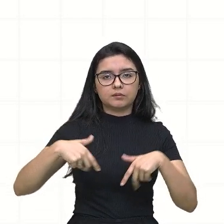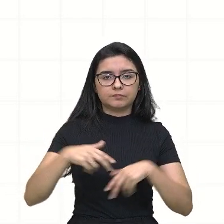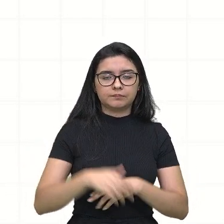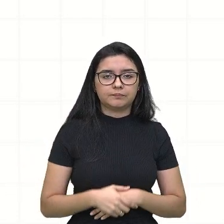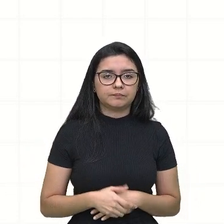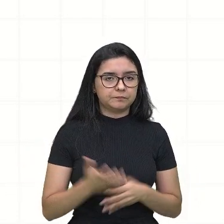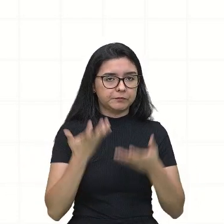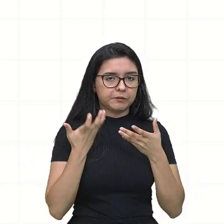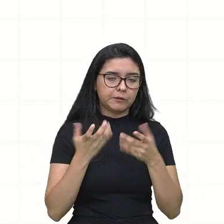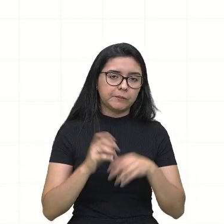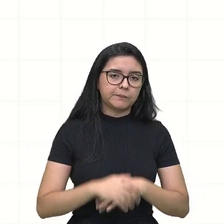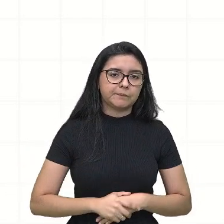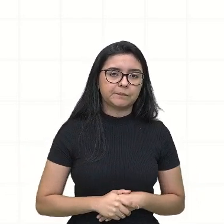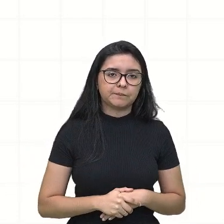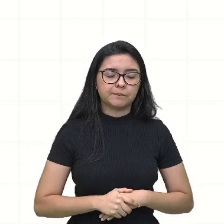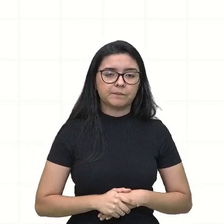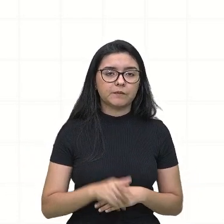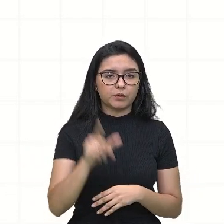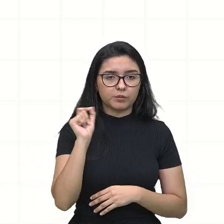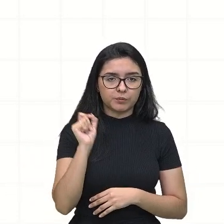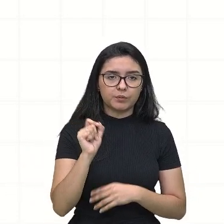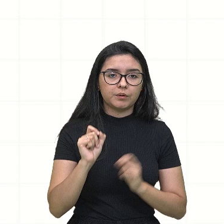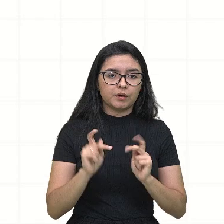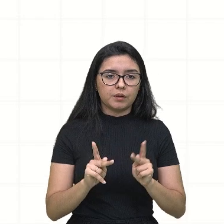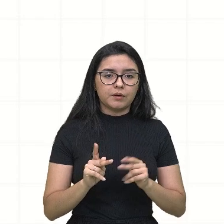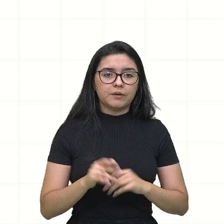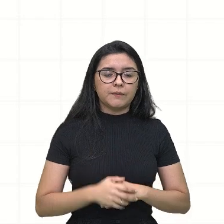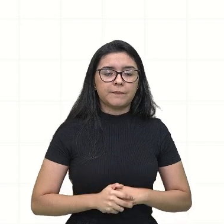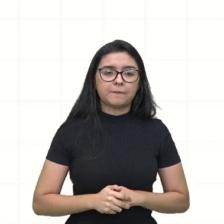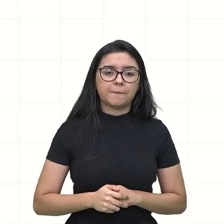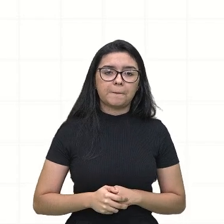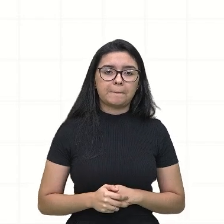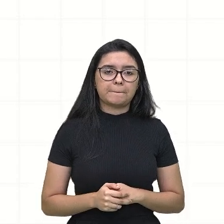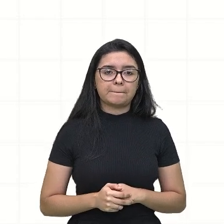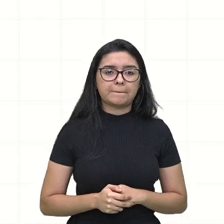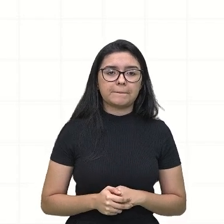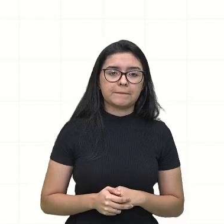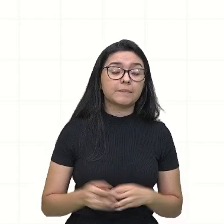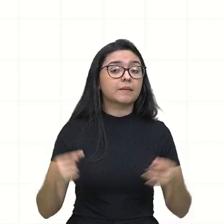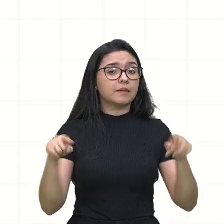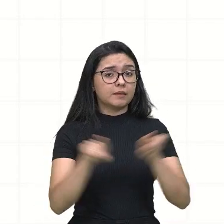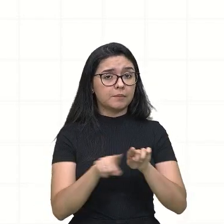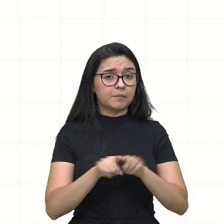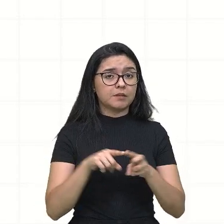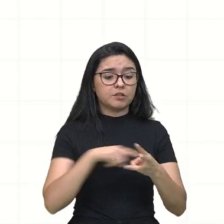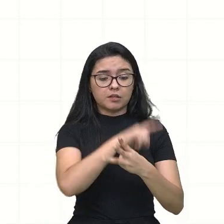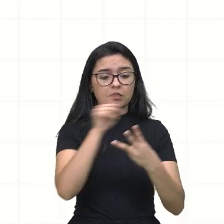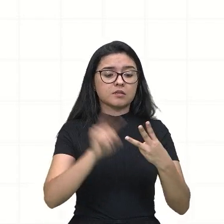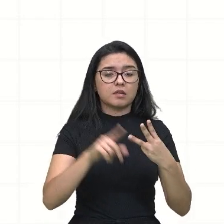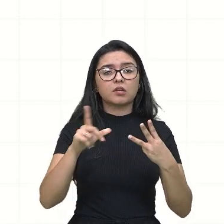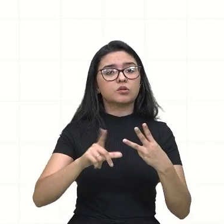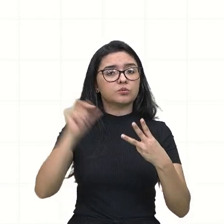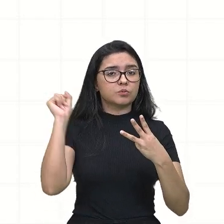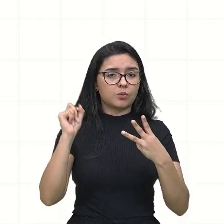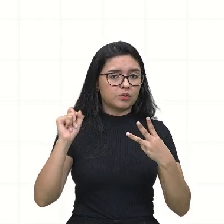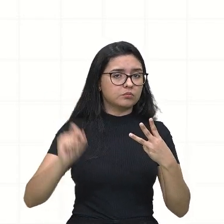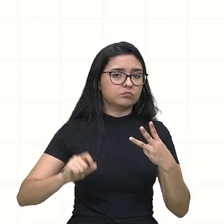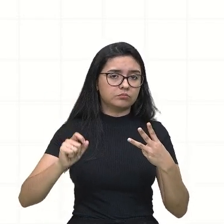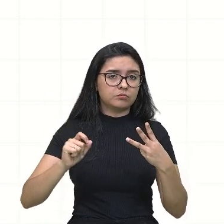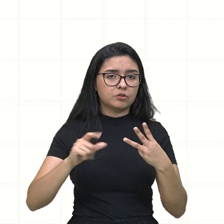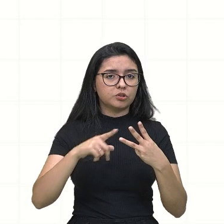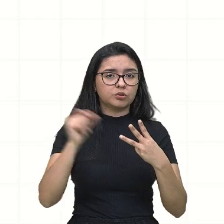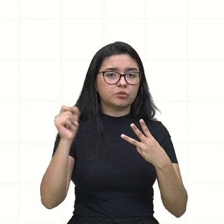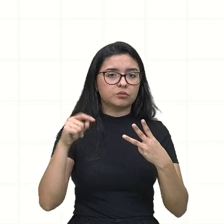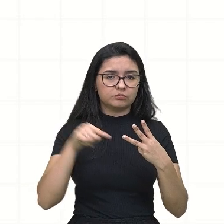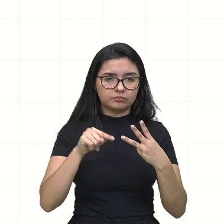você estava escolhendo, tá bom? E aí, você também teria a opção de escolher, né,